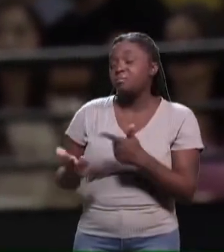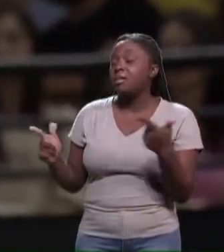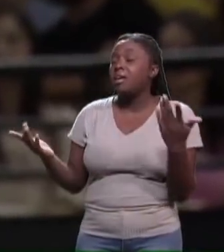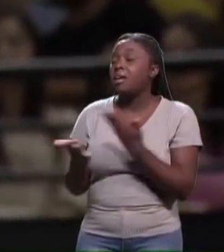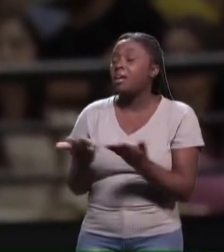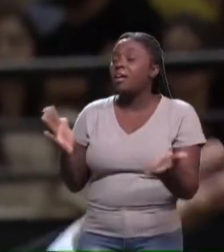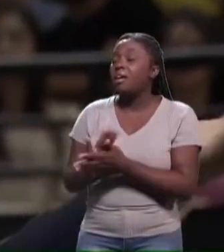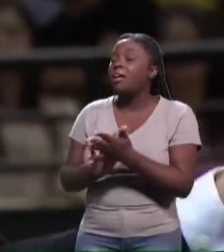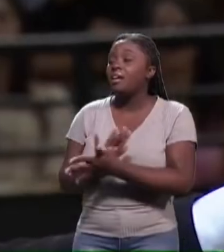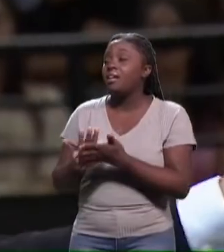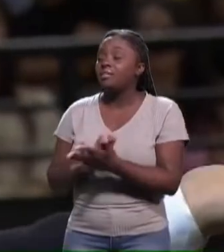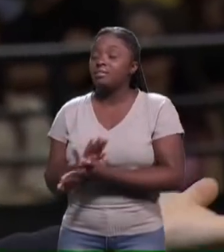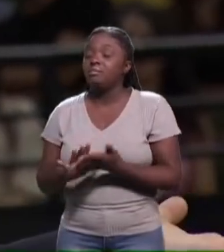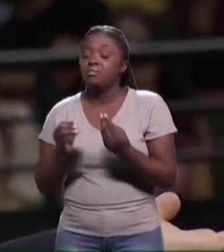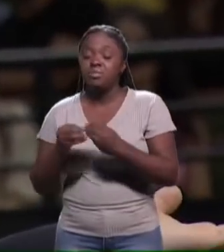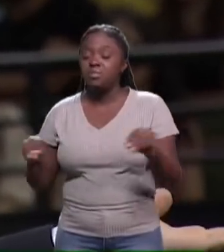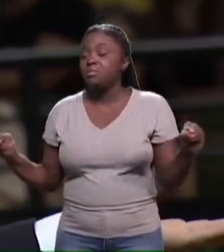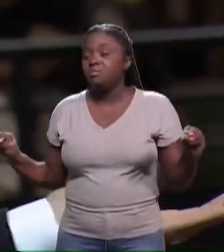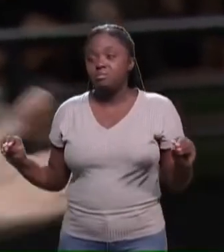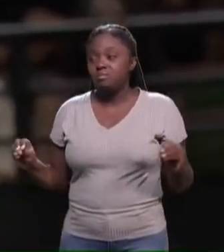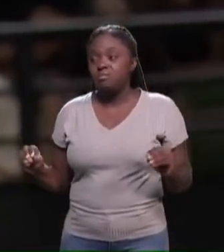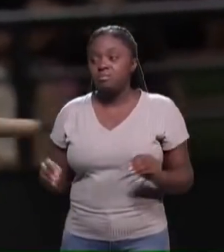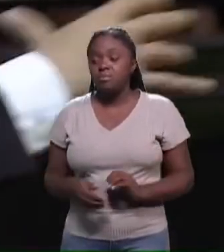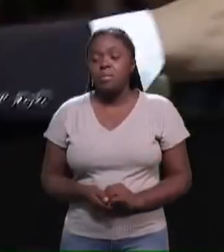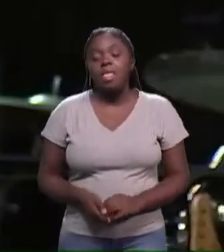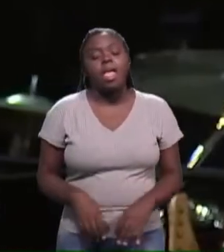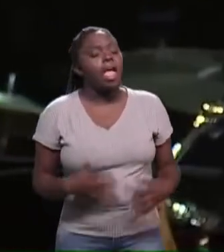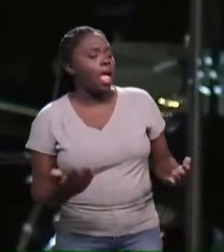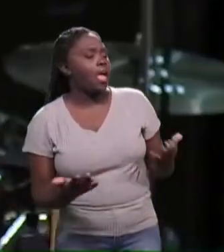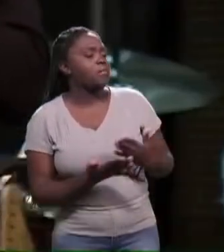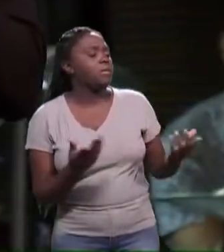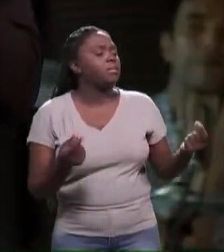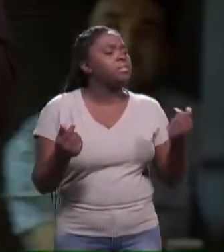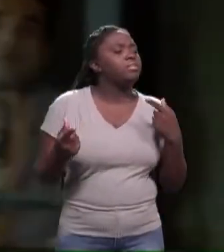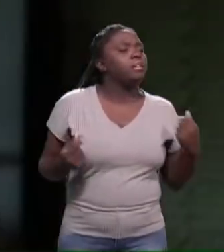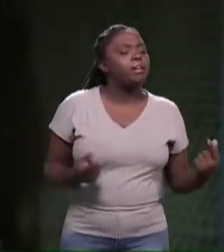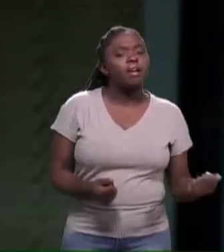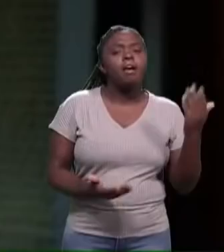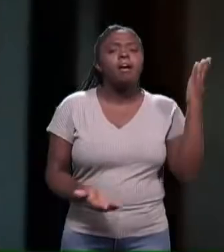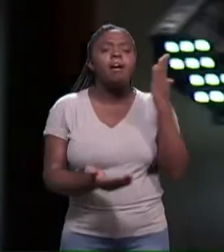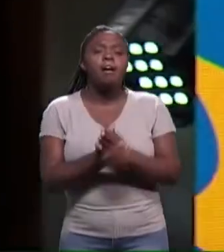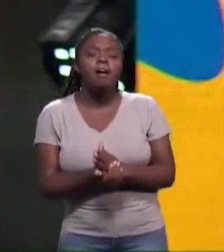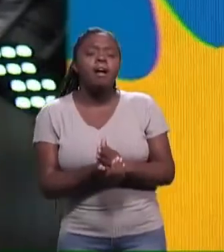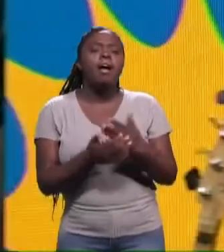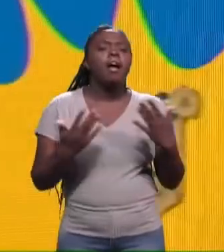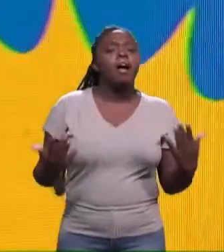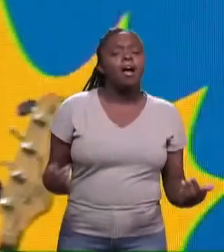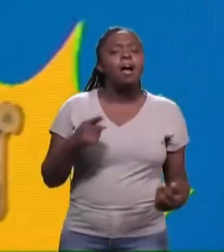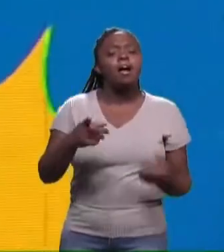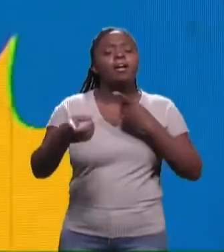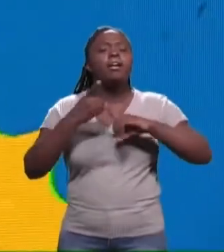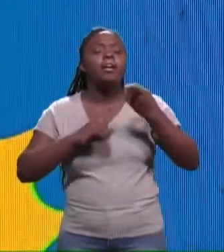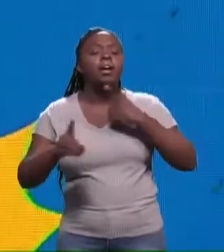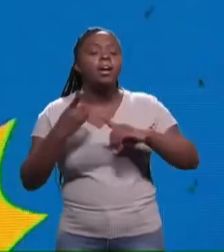perda. Nada é prejuízo. Ah, mas você perdeu dinheiro. Ah, você está sendo processado. Ah, mas você está com